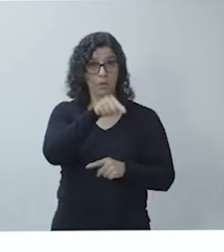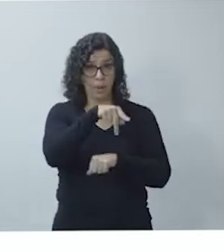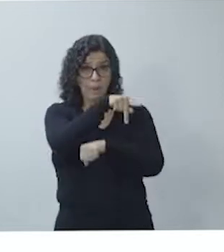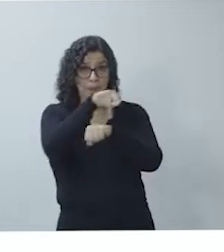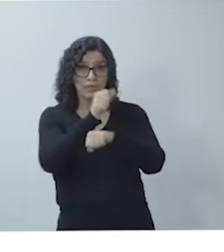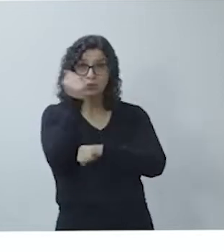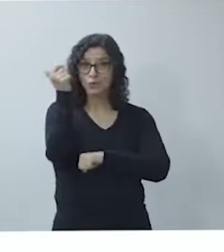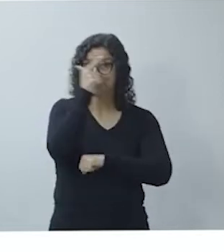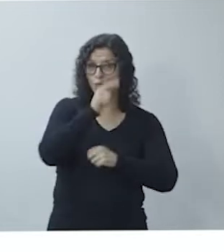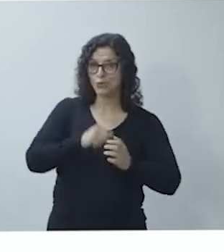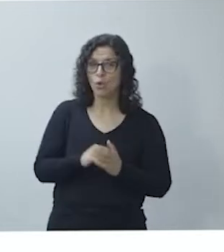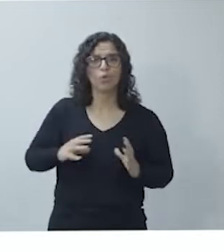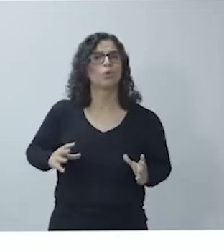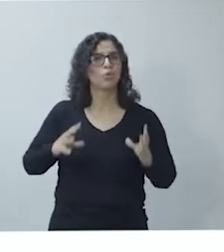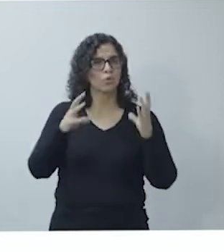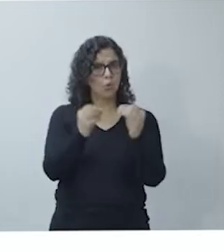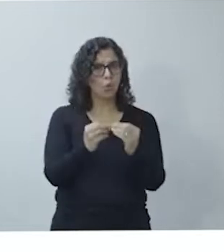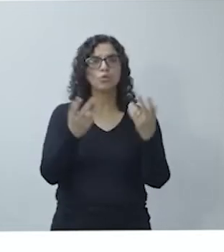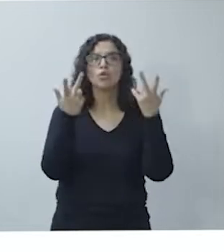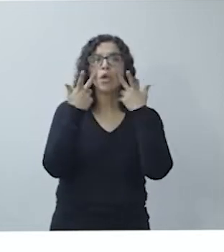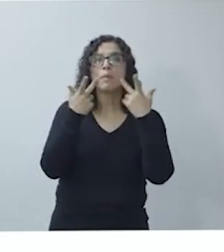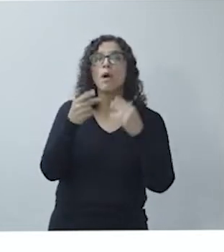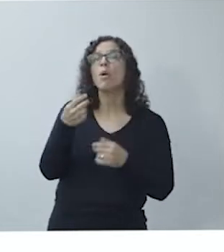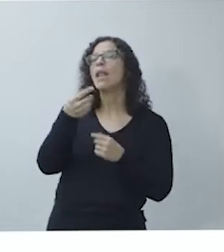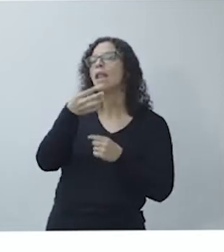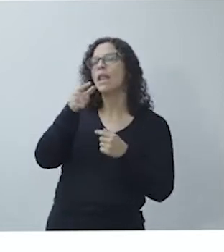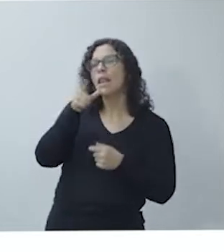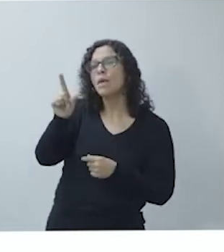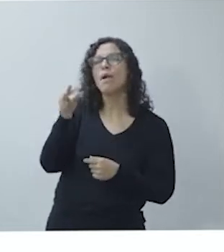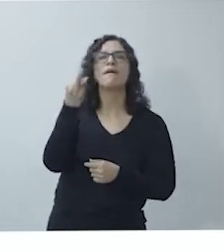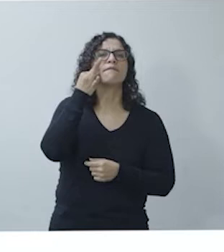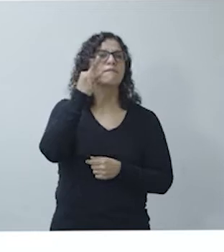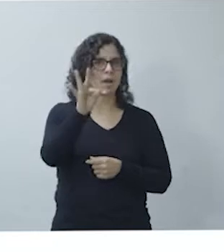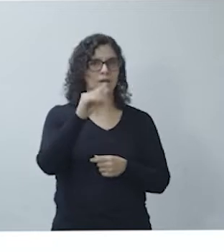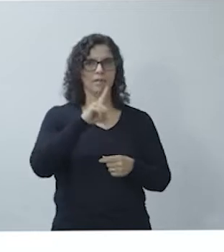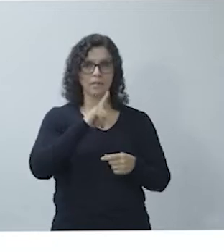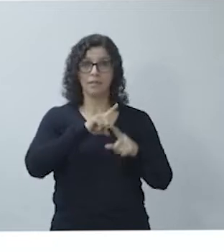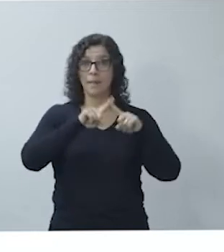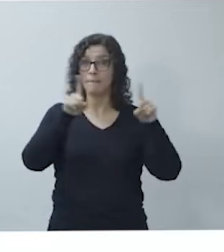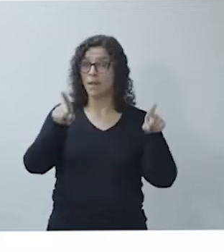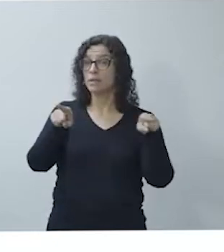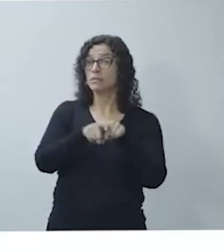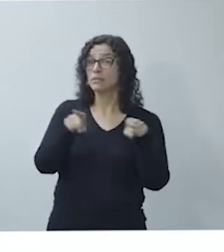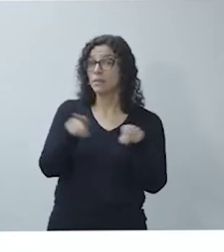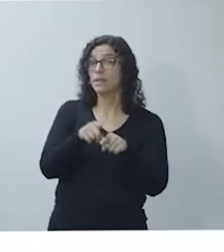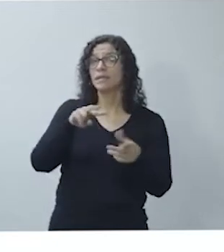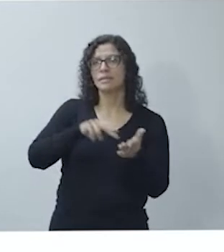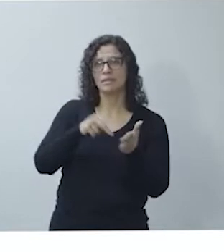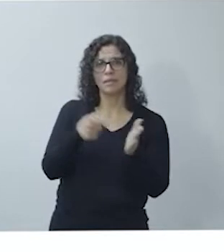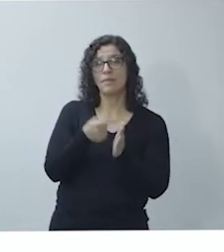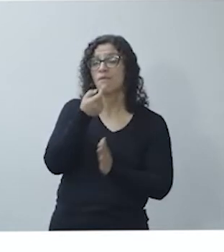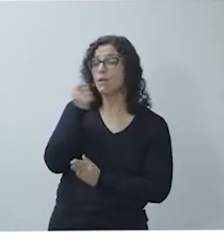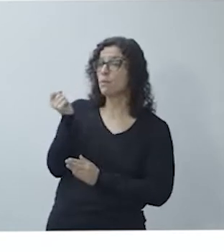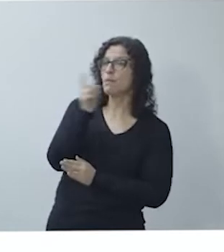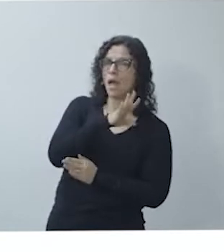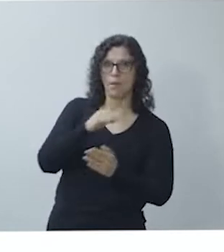país do sol todos falavam francês com convicção, mesmo falando